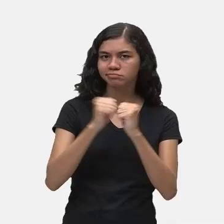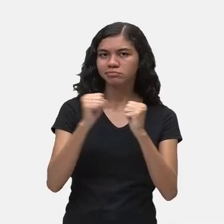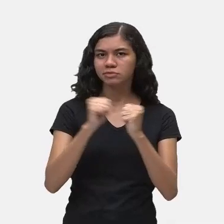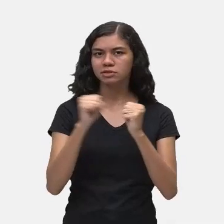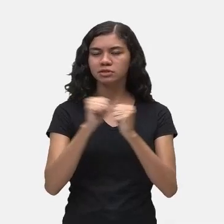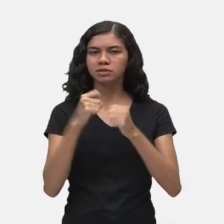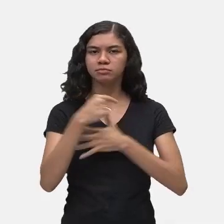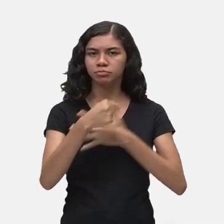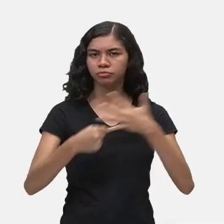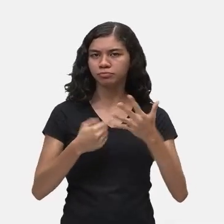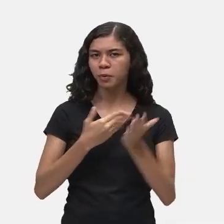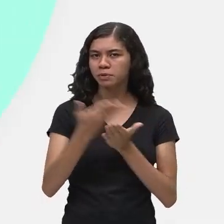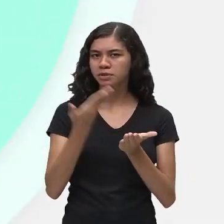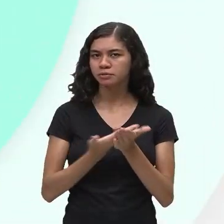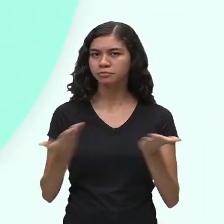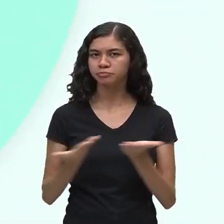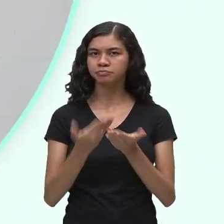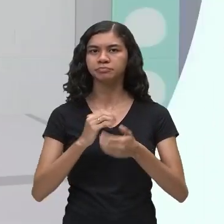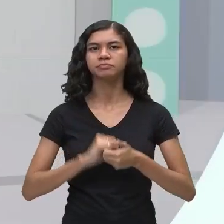vamos para a nossa aula.